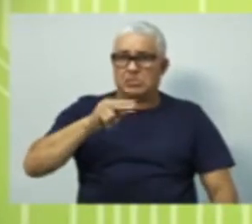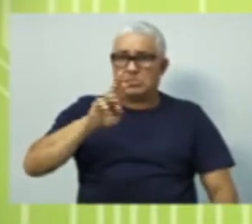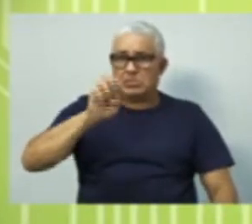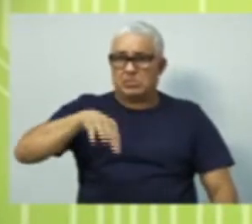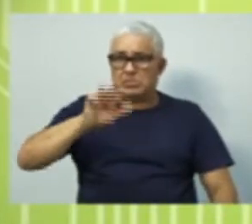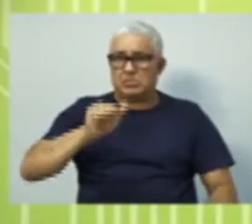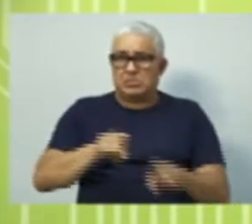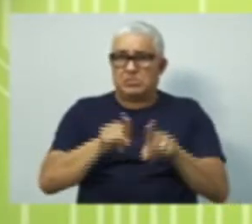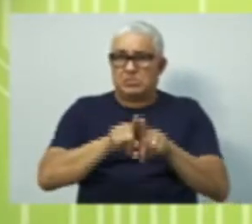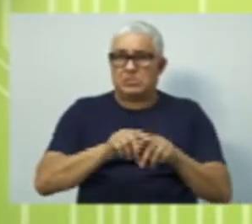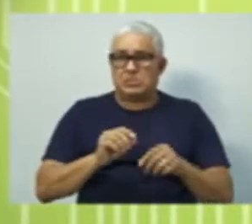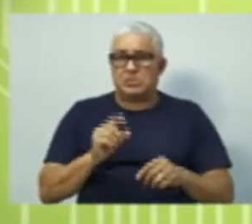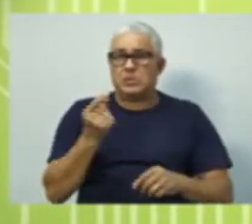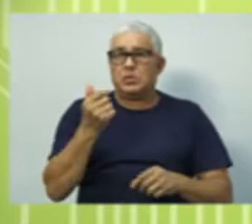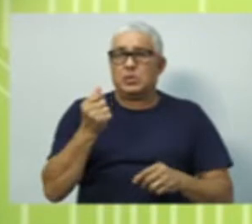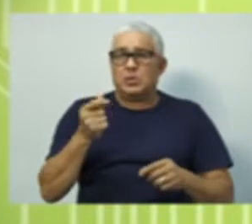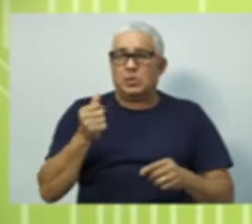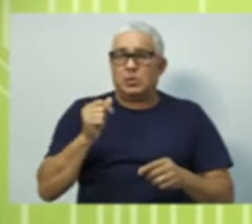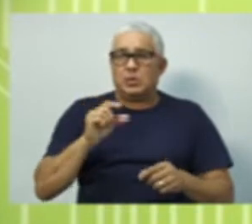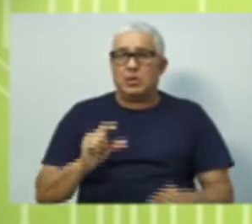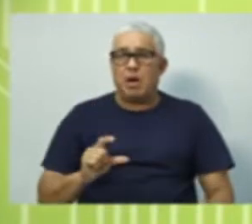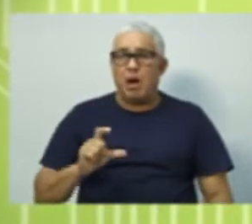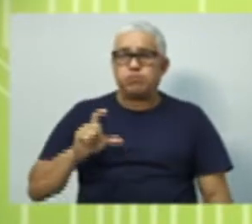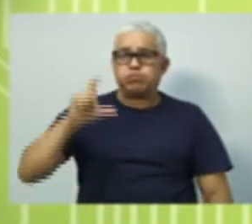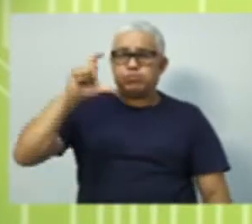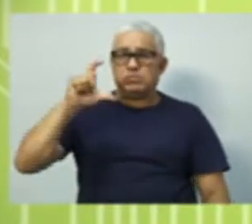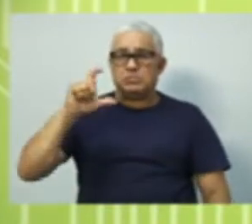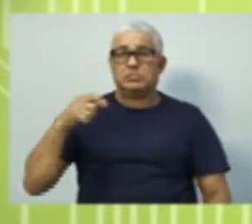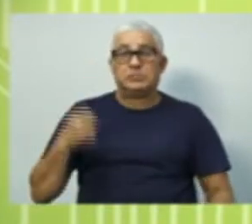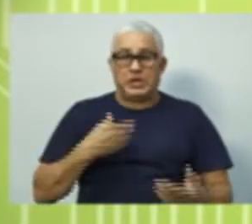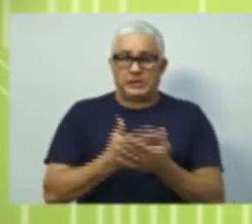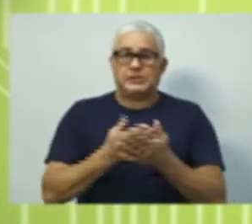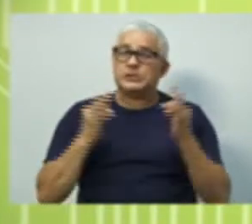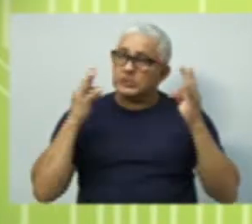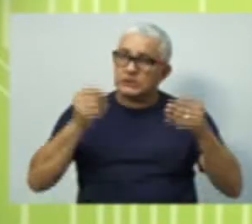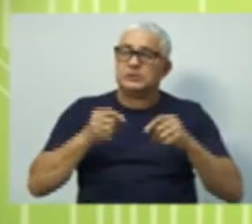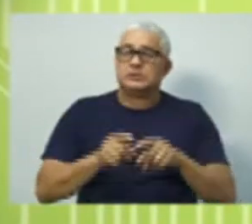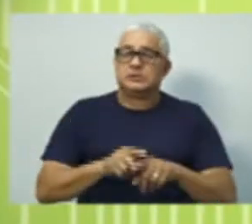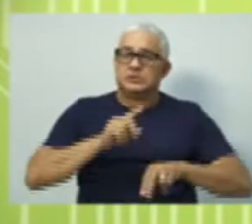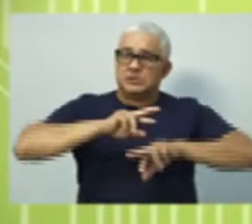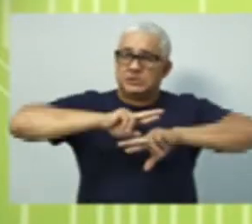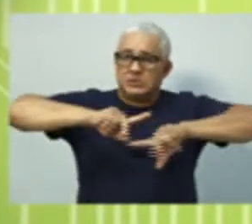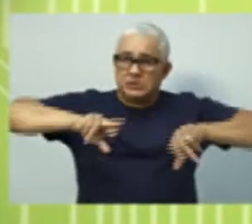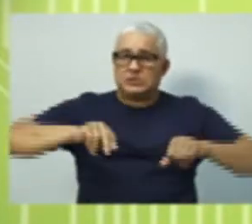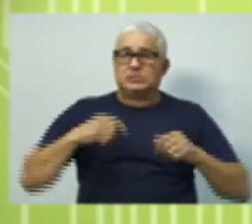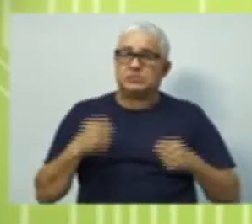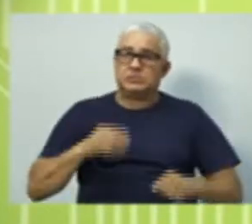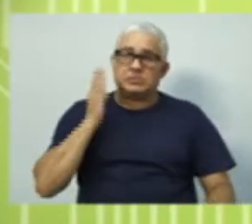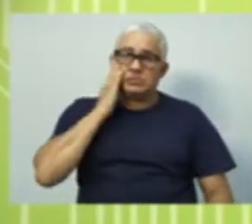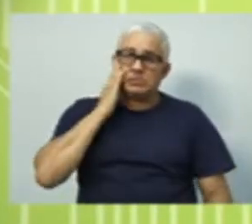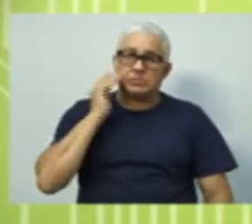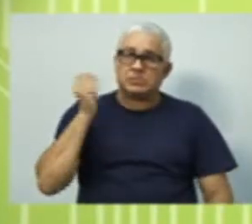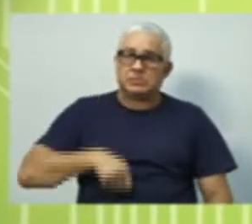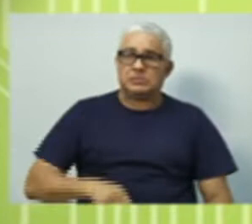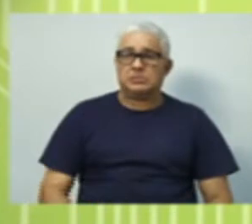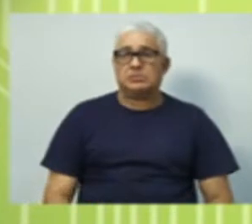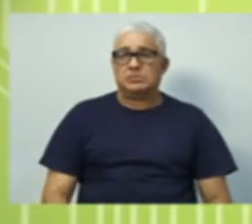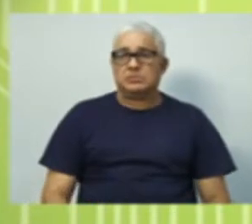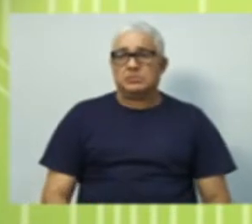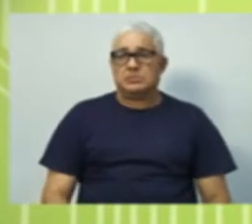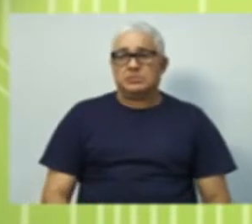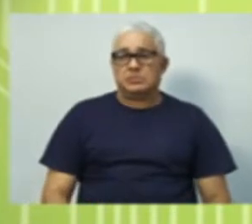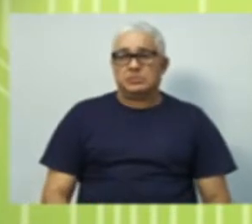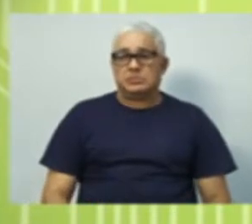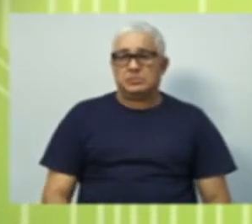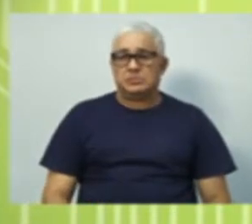ou meu incremento de custo? Então tem que estudar todas essas variáveis para saber se realmente é viável e compensa eu